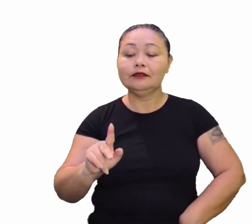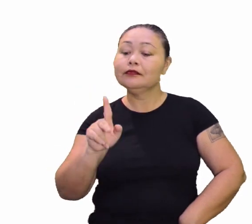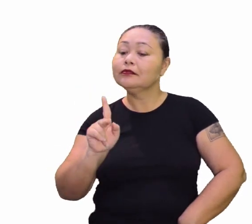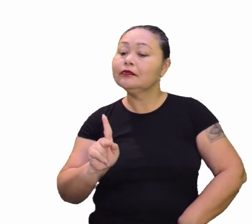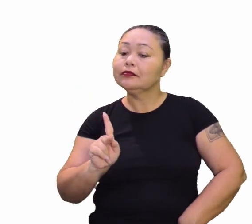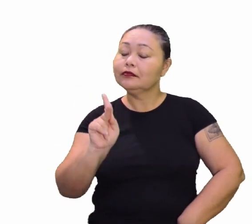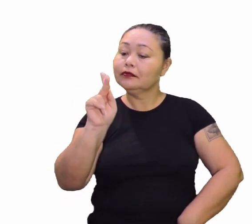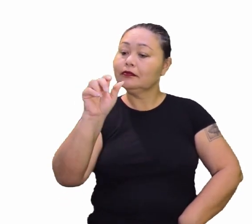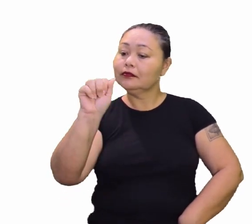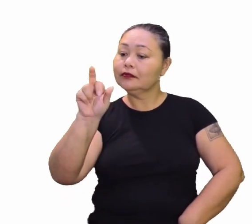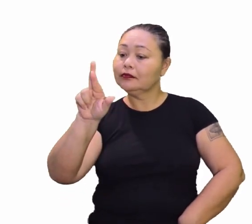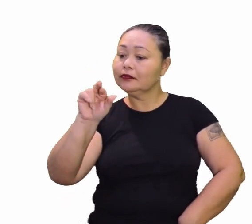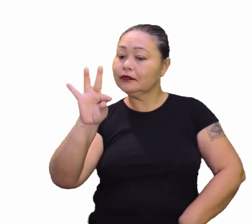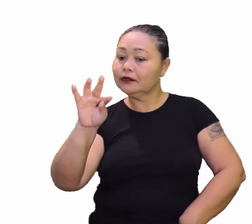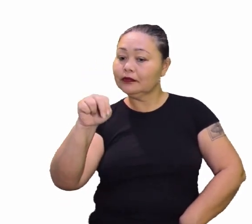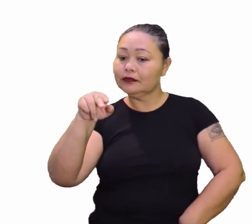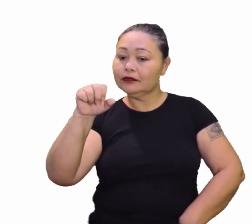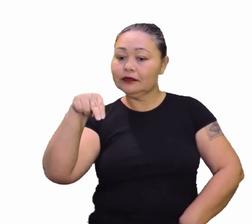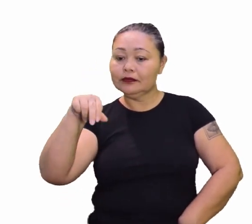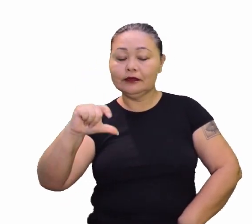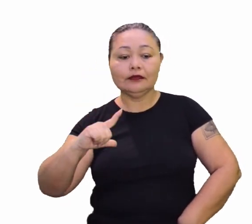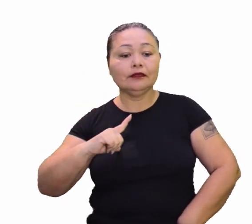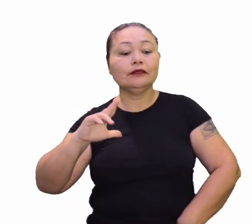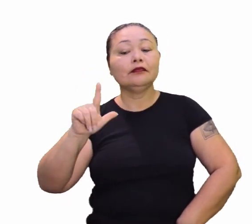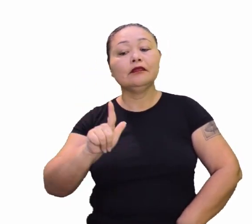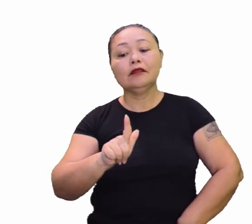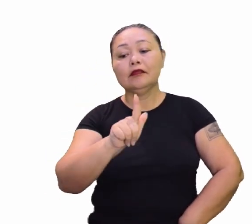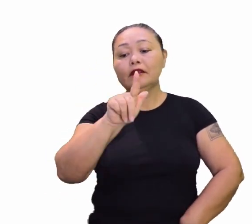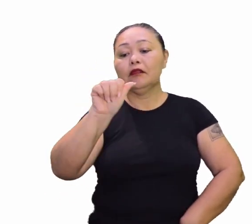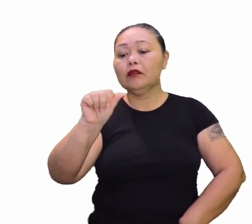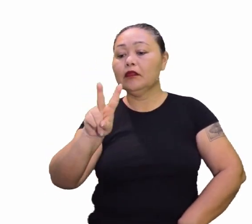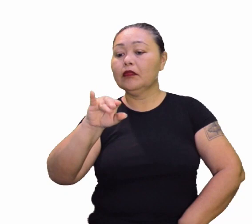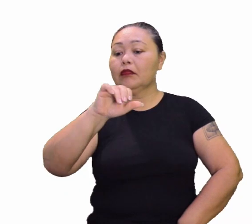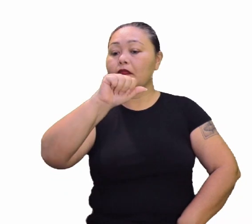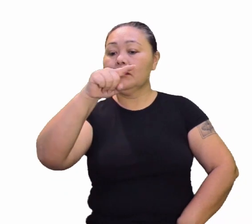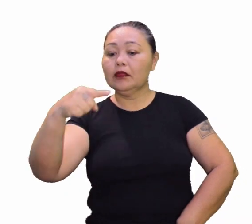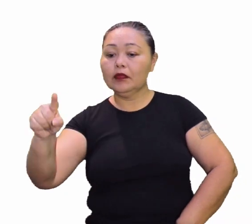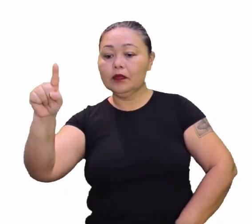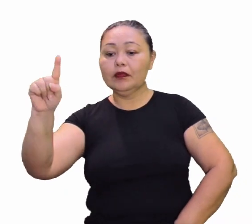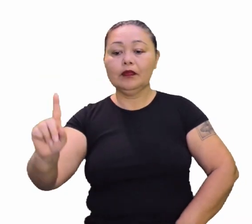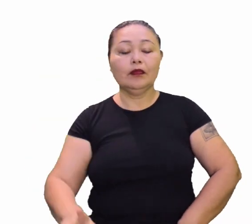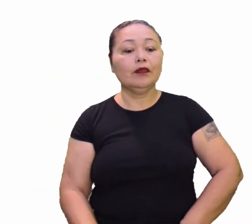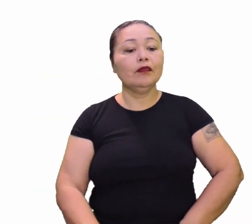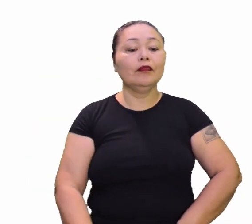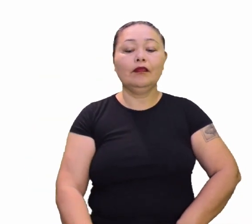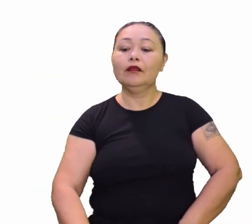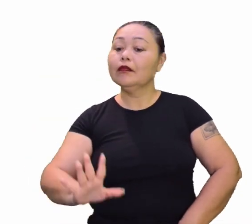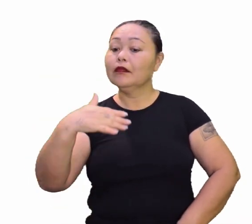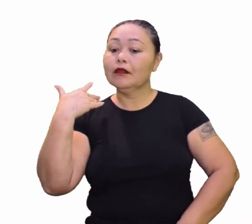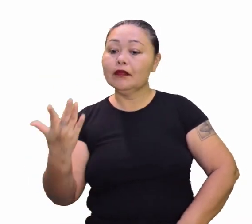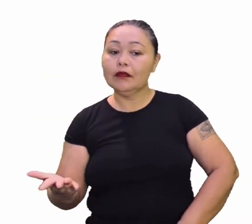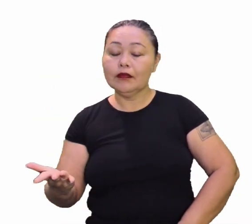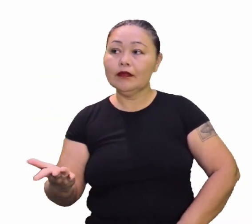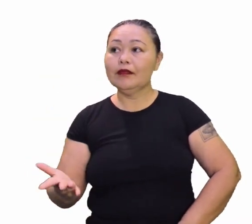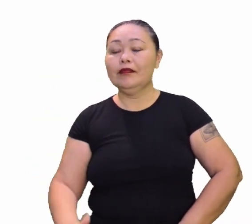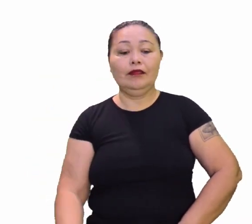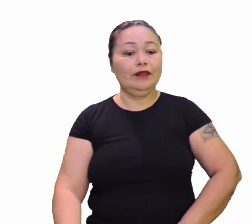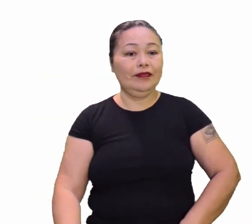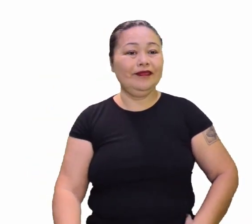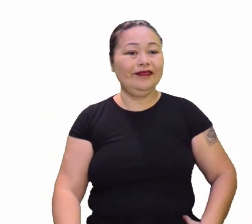Tupari. D. Caritianas. Ou letra E. Gavião. E aí, professor?